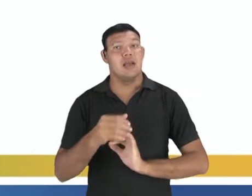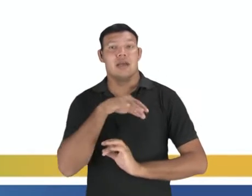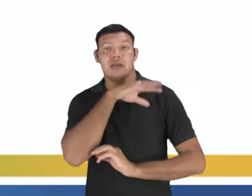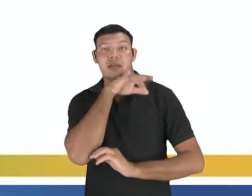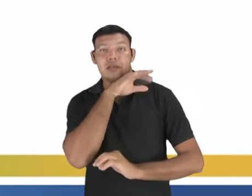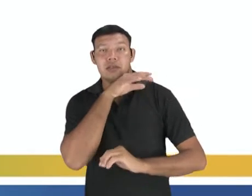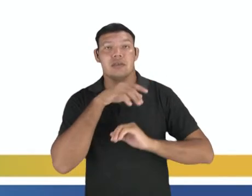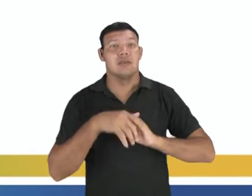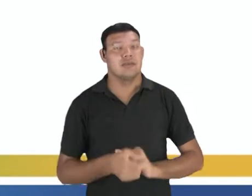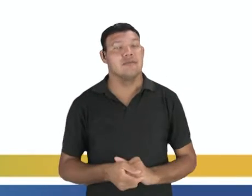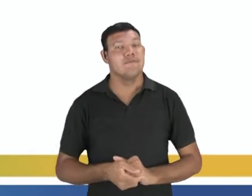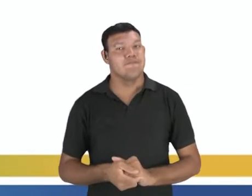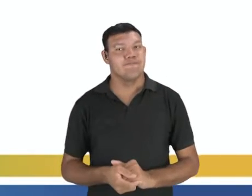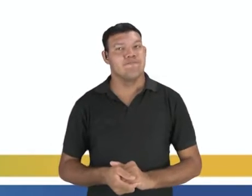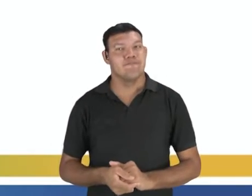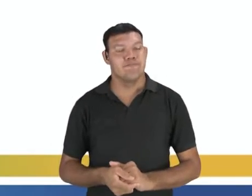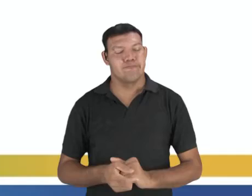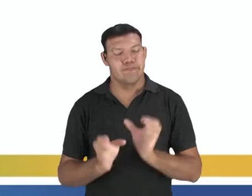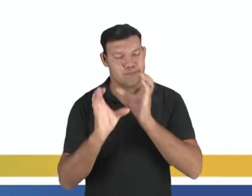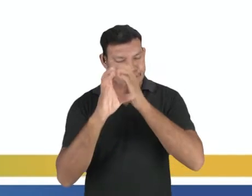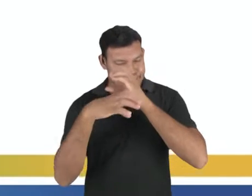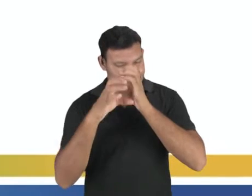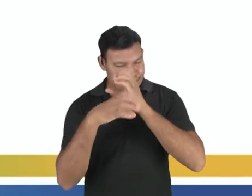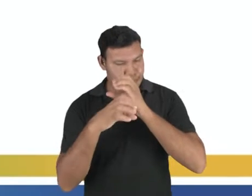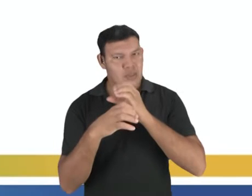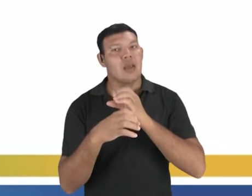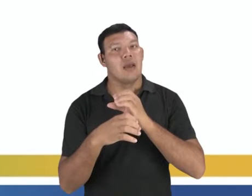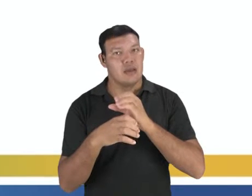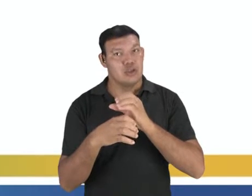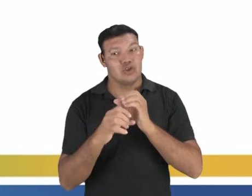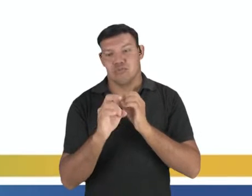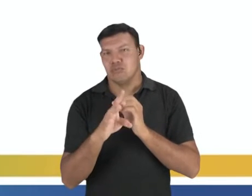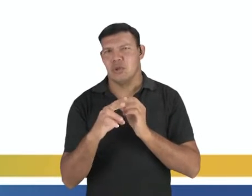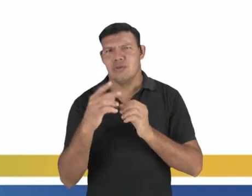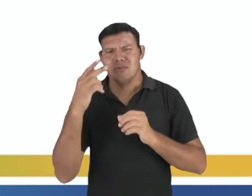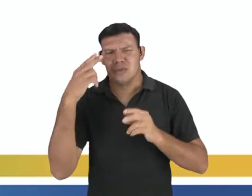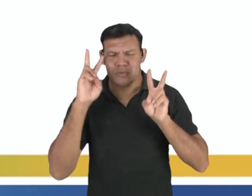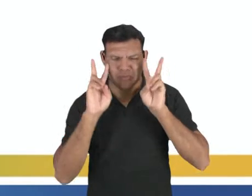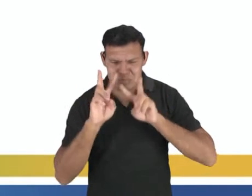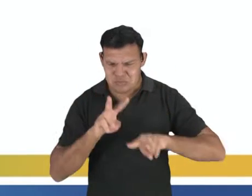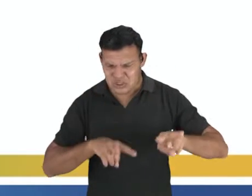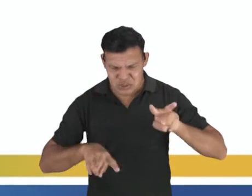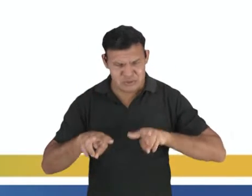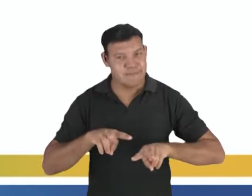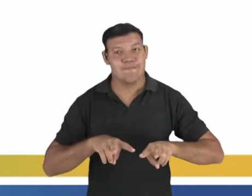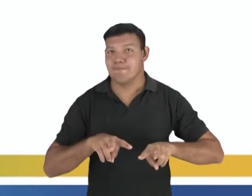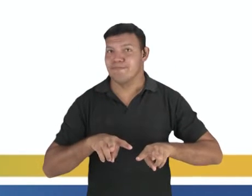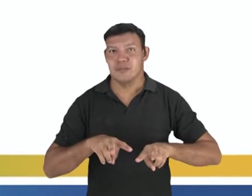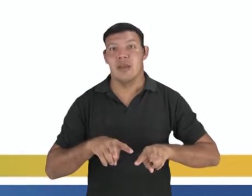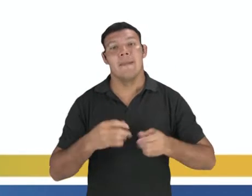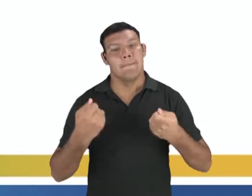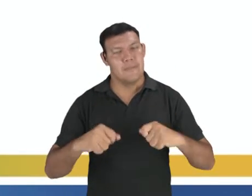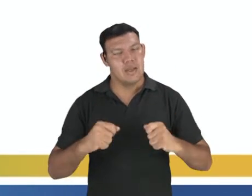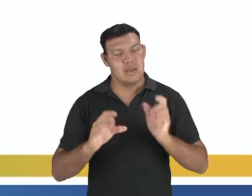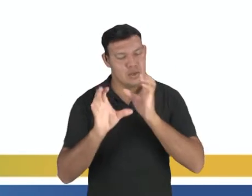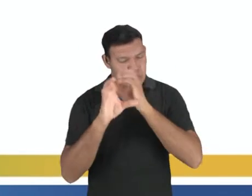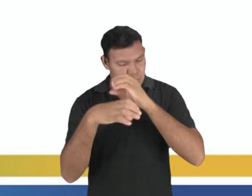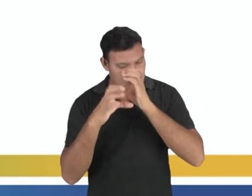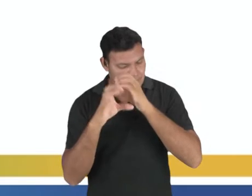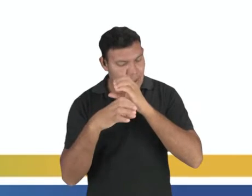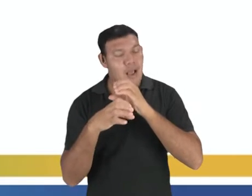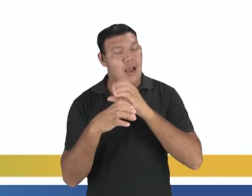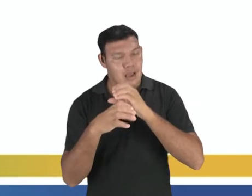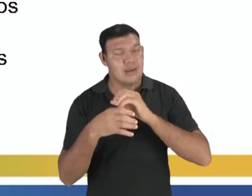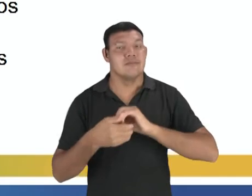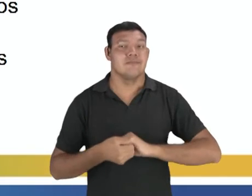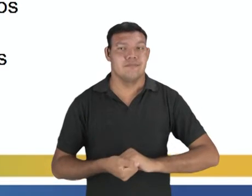são possíveis ser vistos a olho nu. Você só consegue ver a morfologia de um protozoário se você tiver no mínimo um microscópio